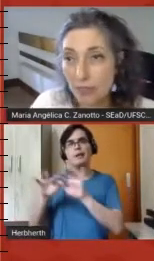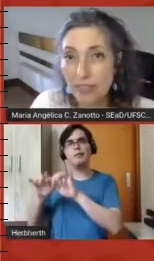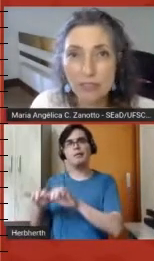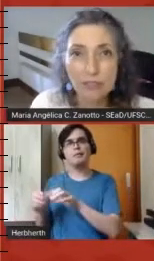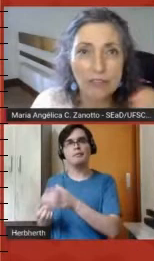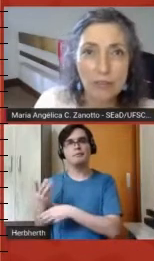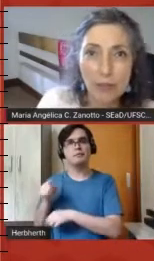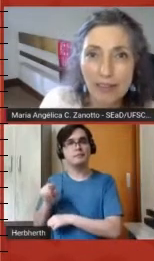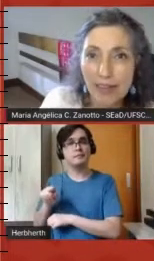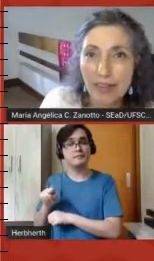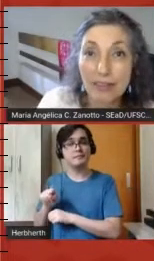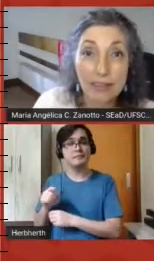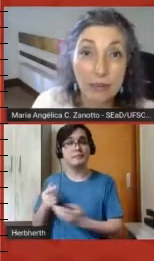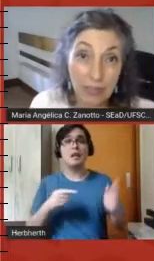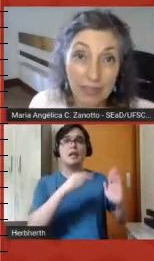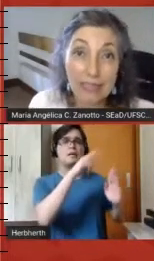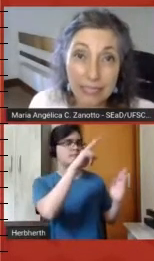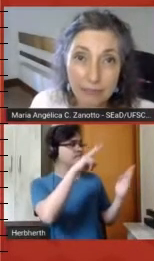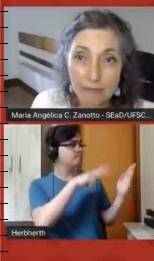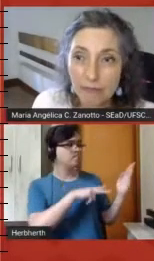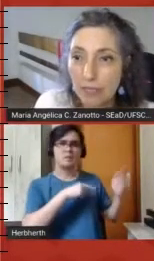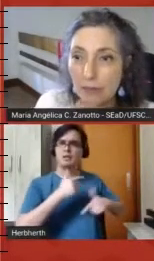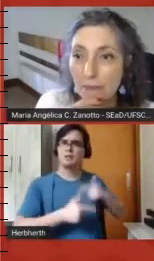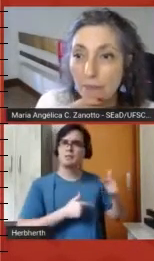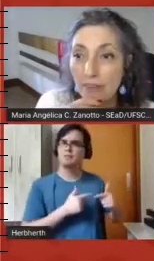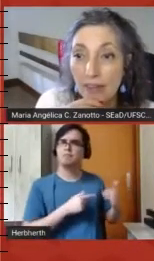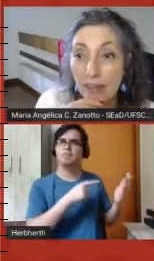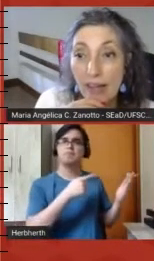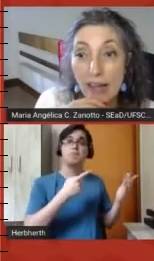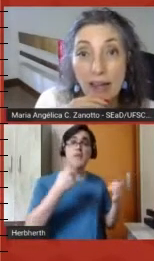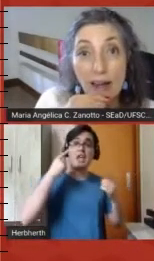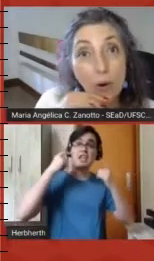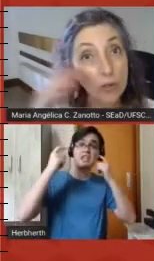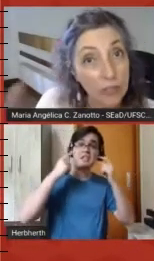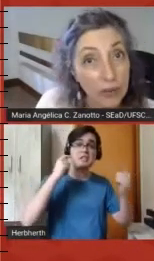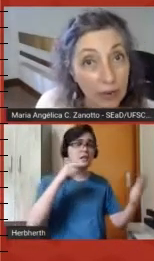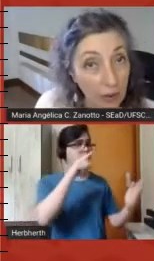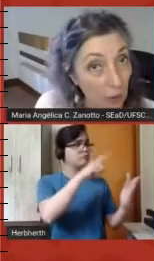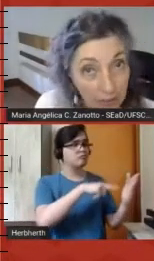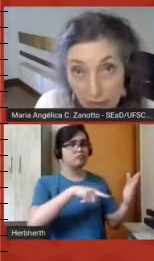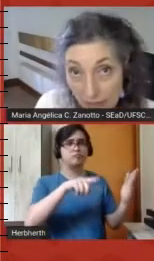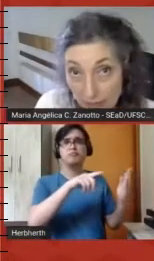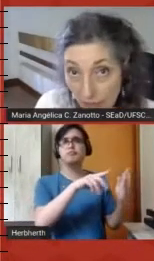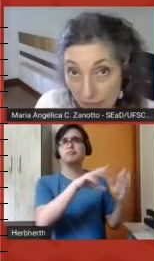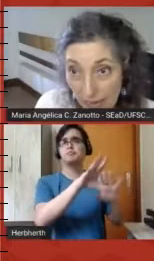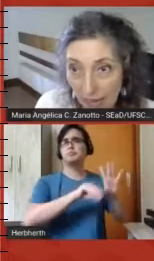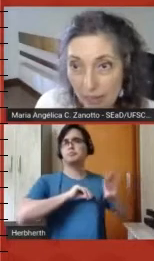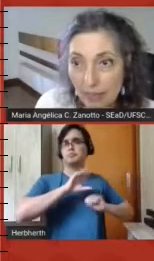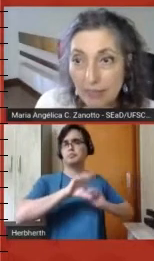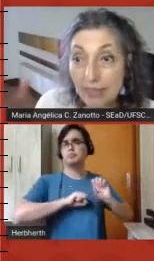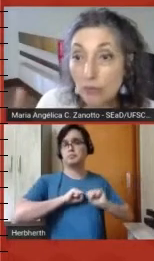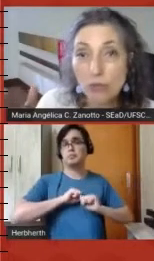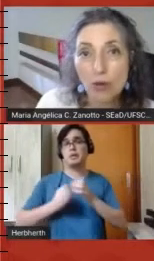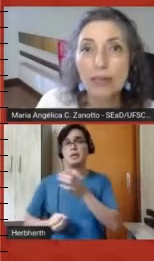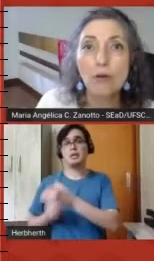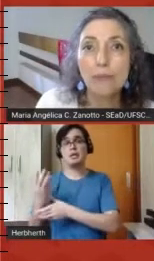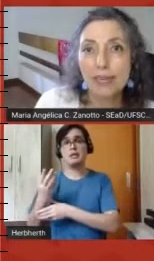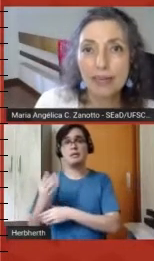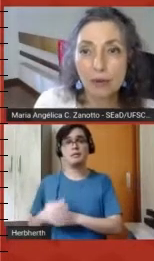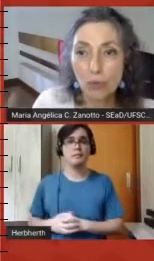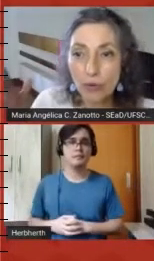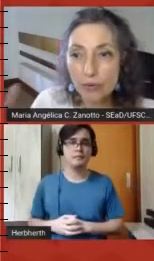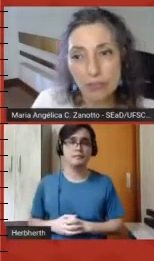vai se inspirando, vai vendo uma ideia aqui, outra ali, né? Outro erro, outra coisa a se evitar, não